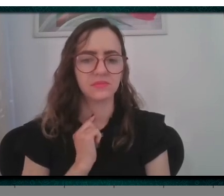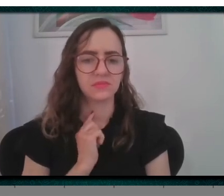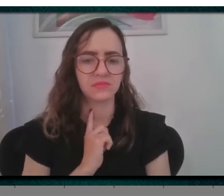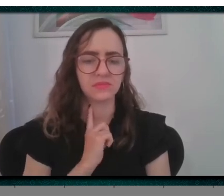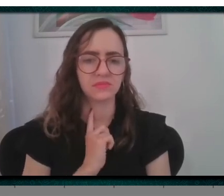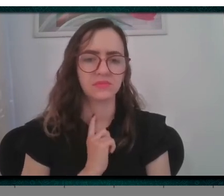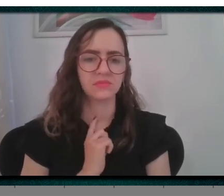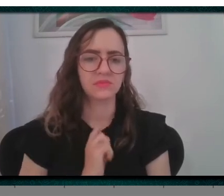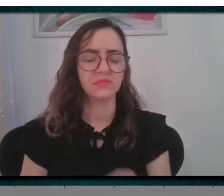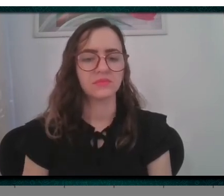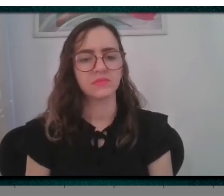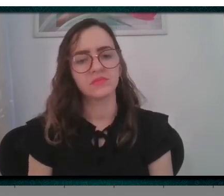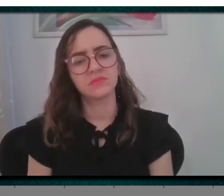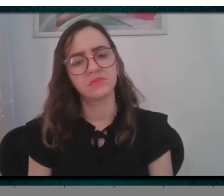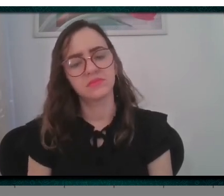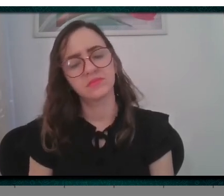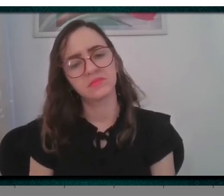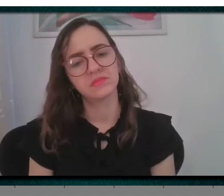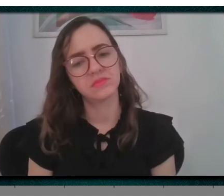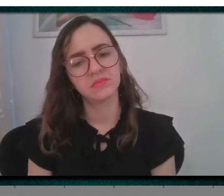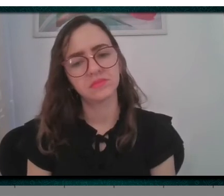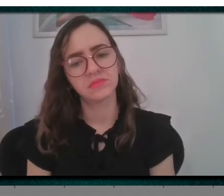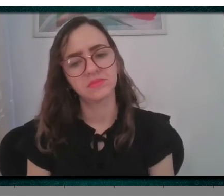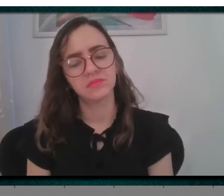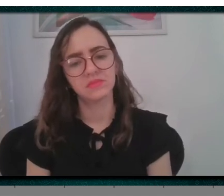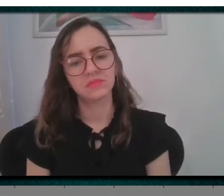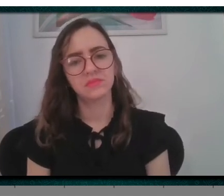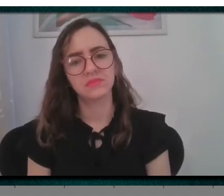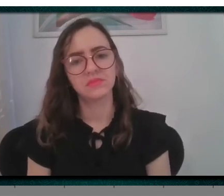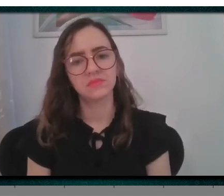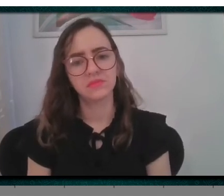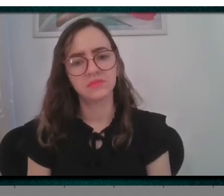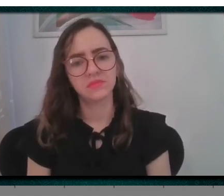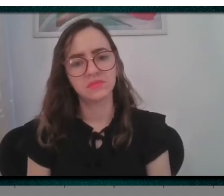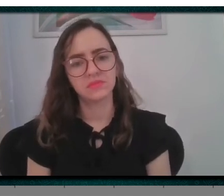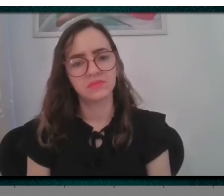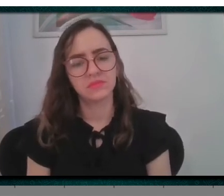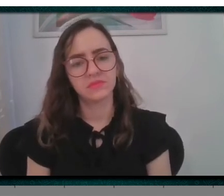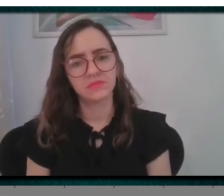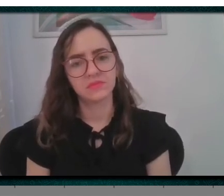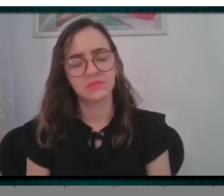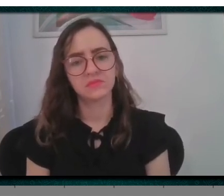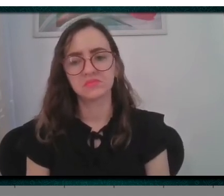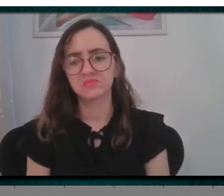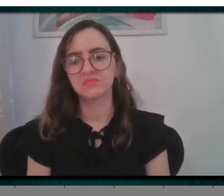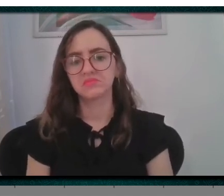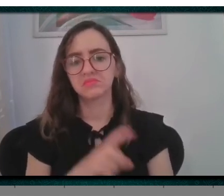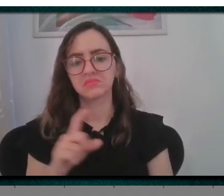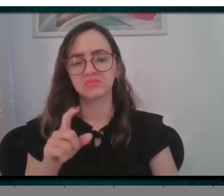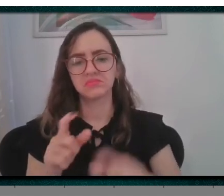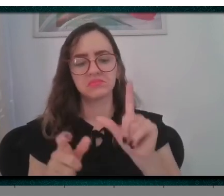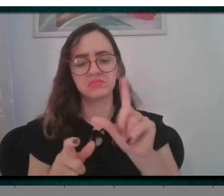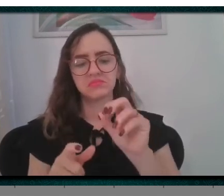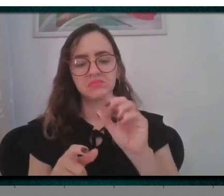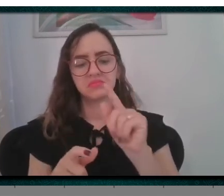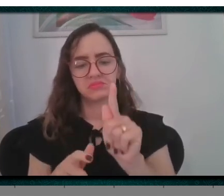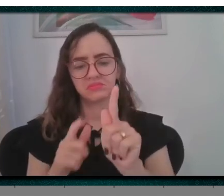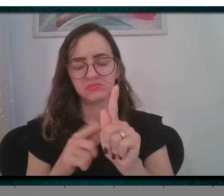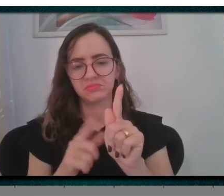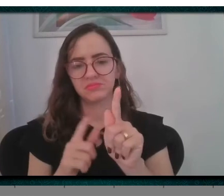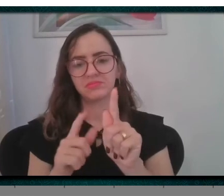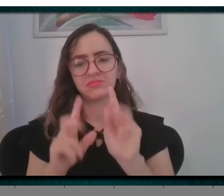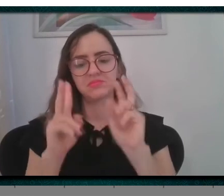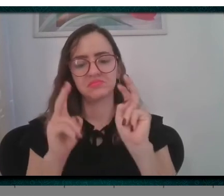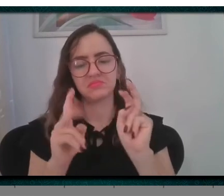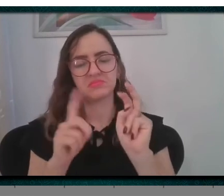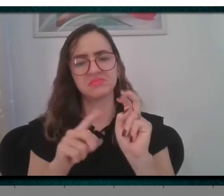Tá? É um assunto tenso, difícil e chato. Log é um assunto que Até